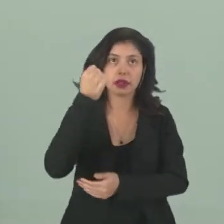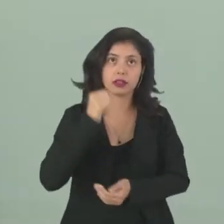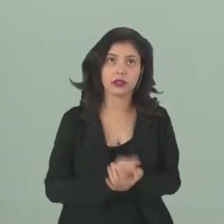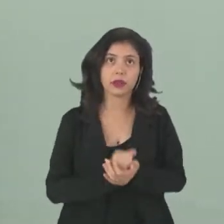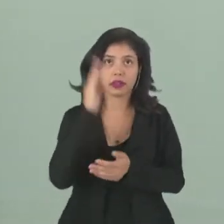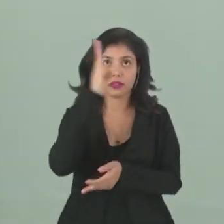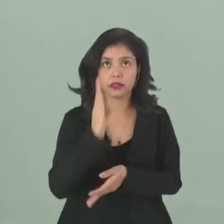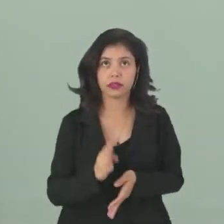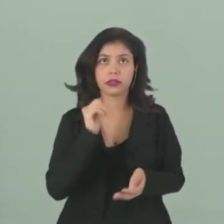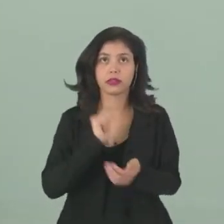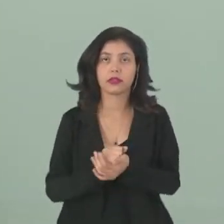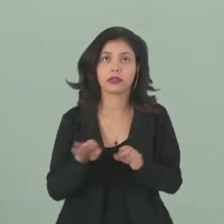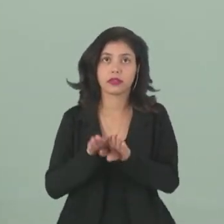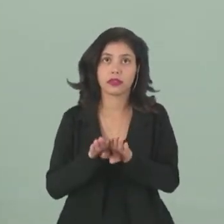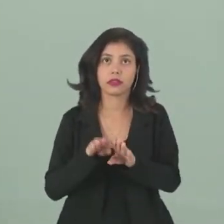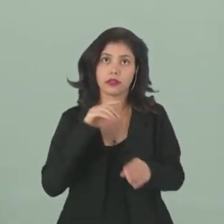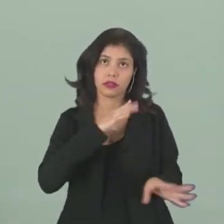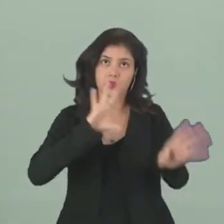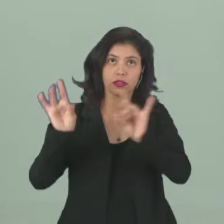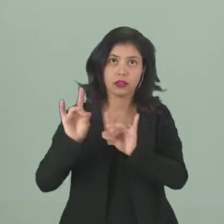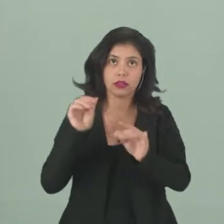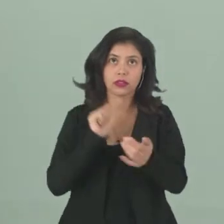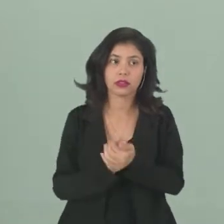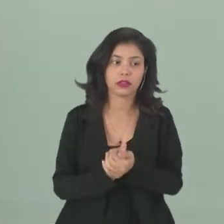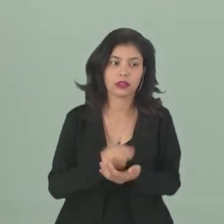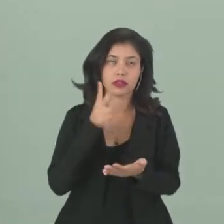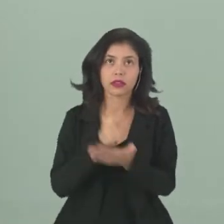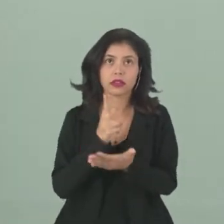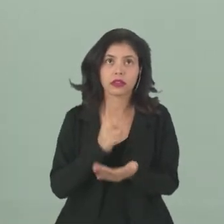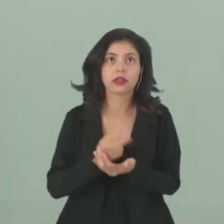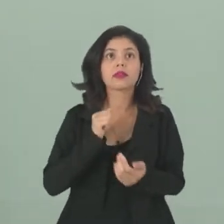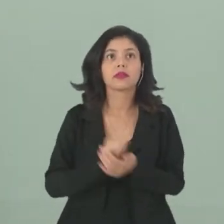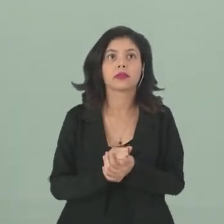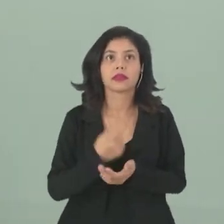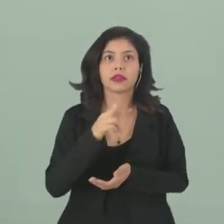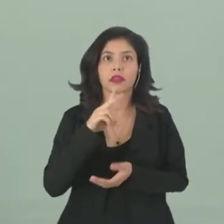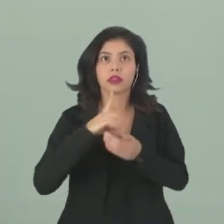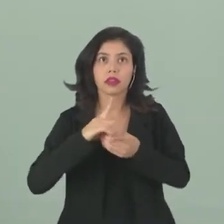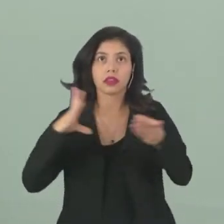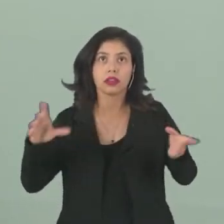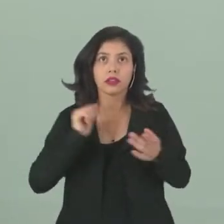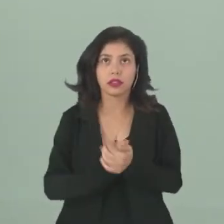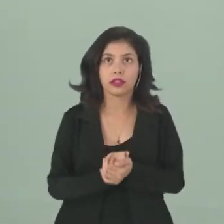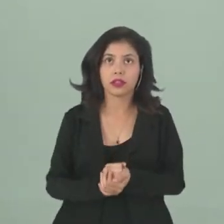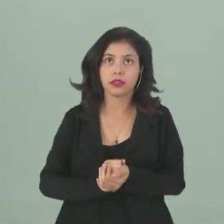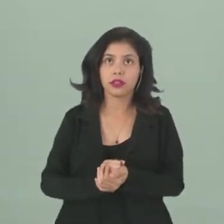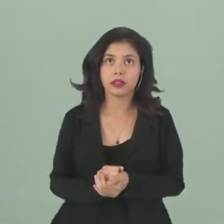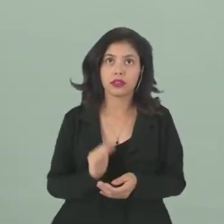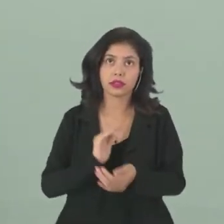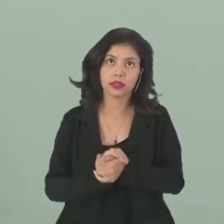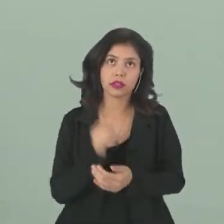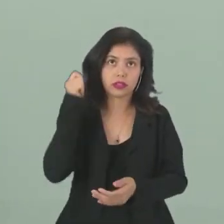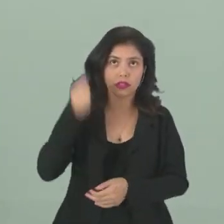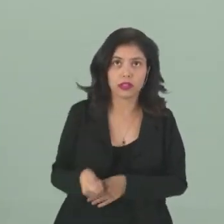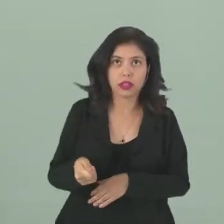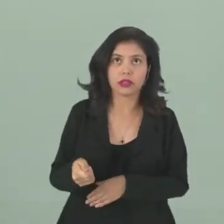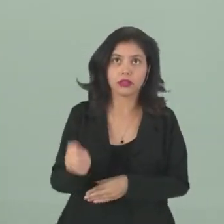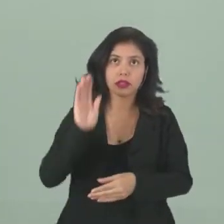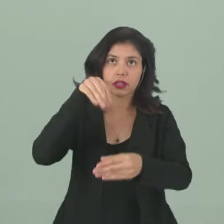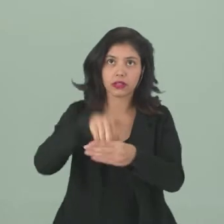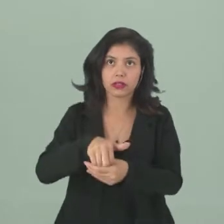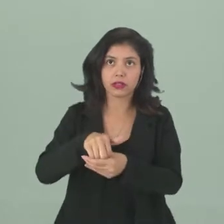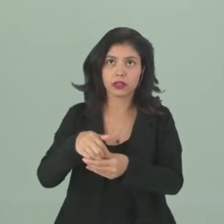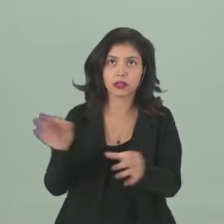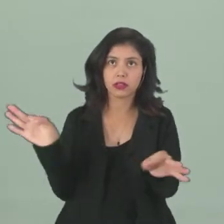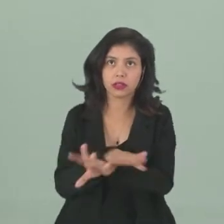transcorrer da história brasileira, entretanto, nem sempre a democracia prevaleceu. Passamos por ditaduras, eleições